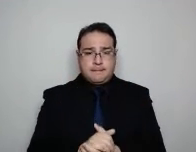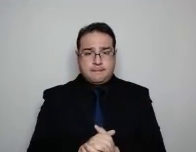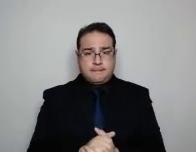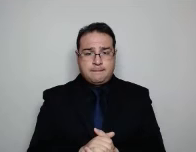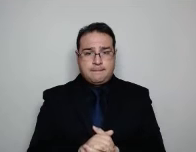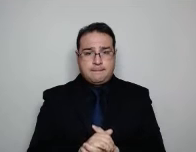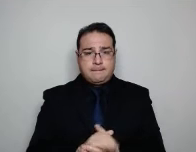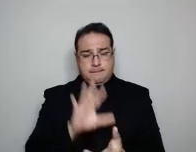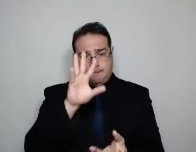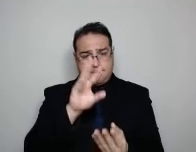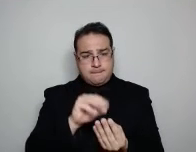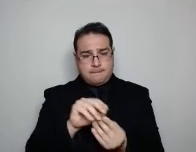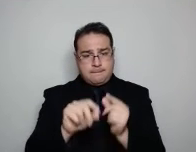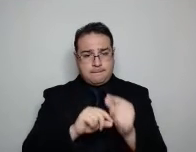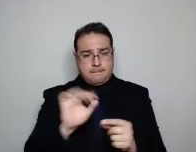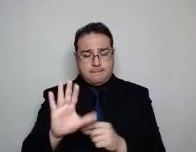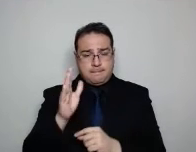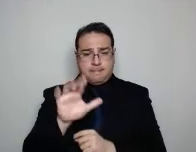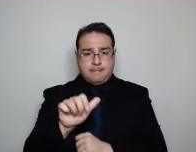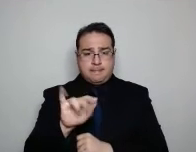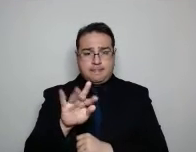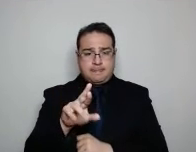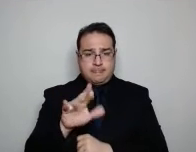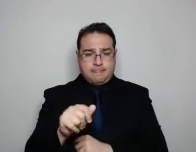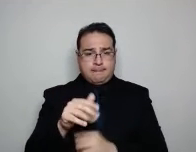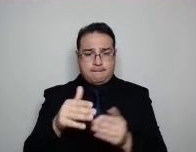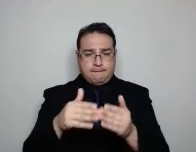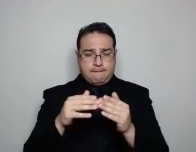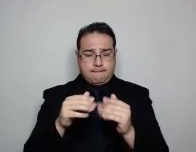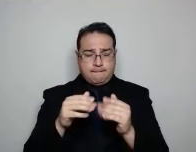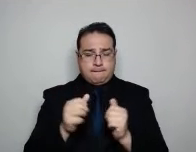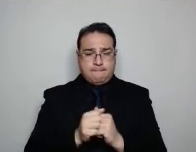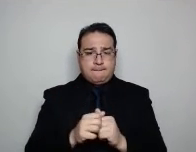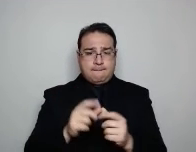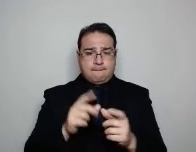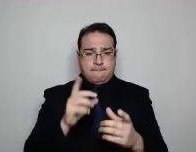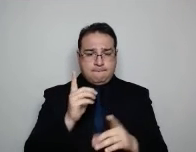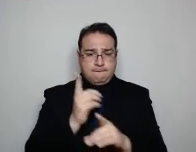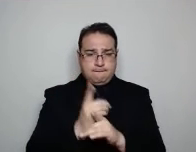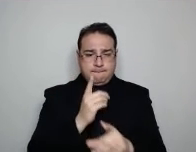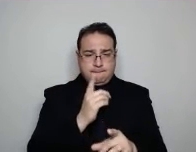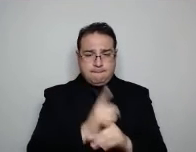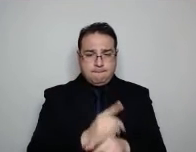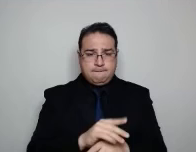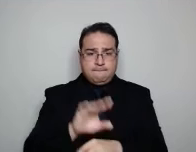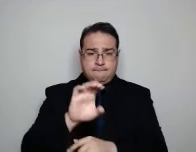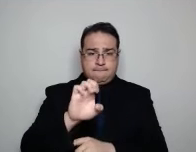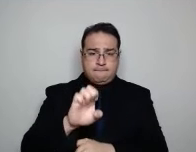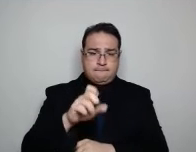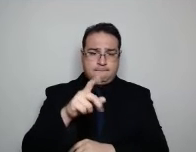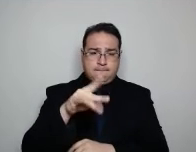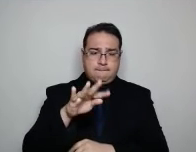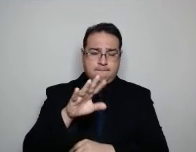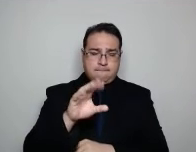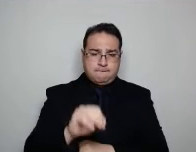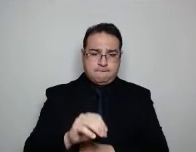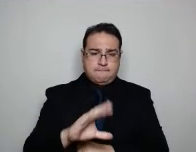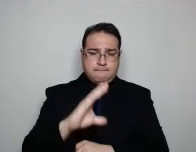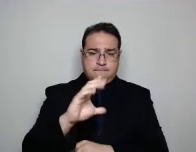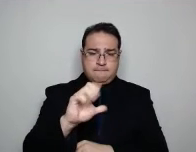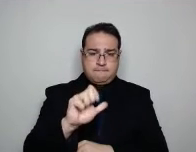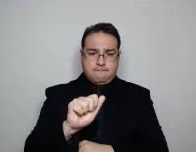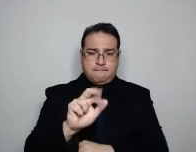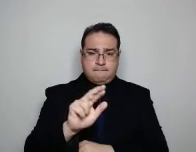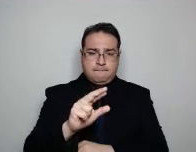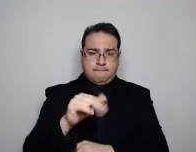suma, a autora, a apelada, ela foi diagnosticada com hepatocarcinoma em julho do ano passado. Vou pedir licença para